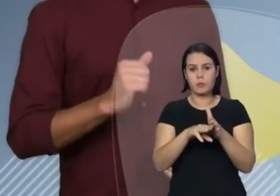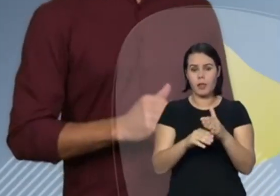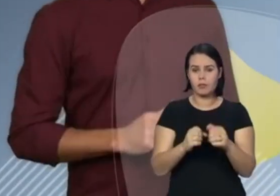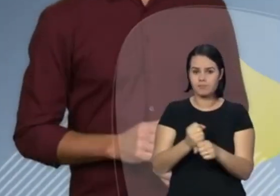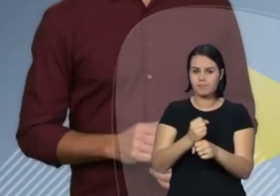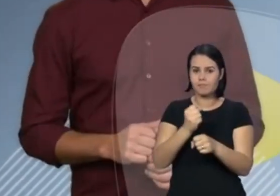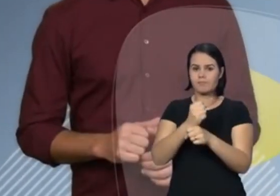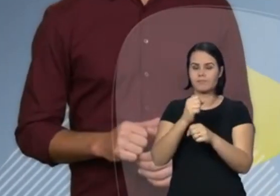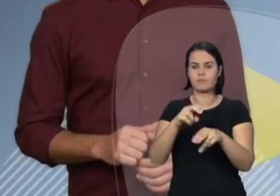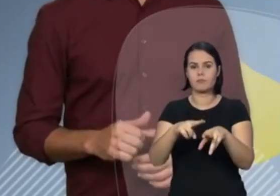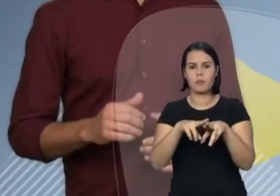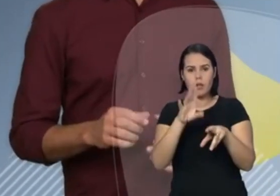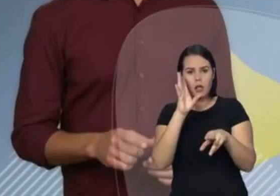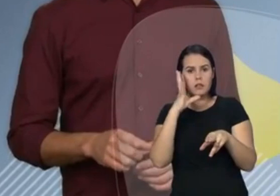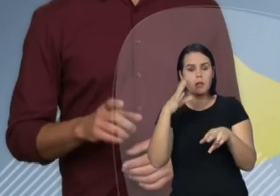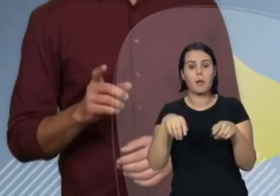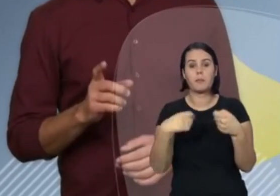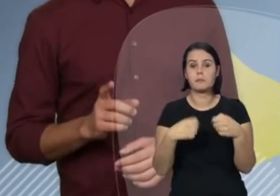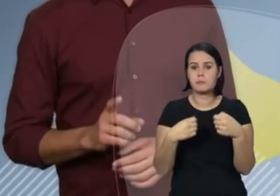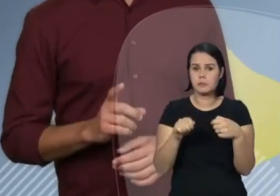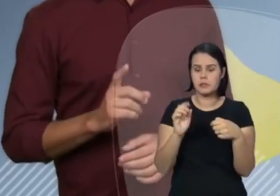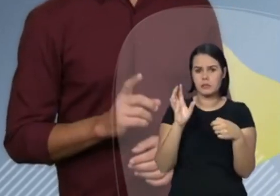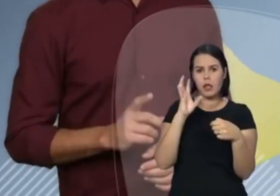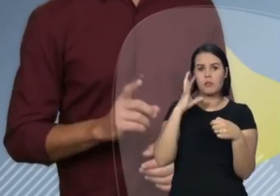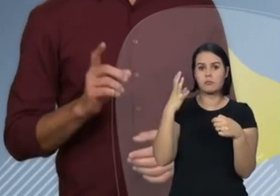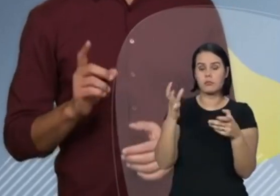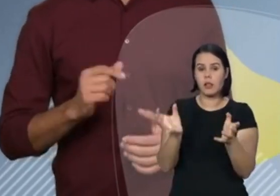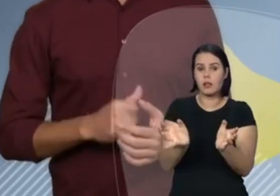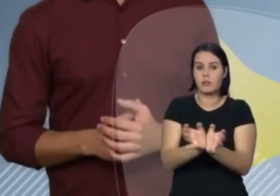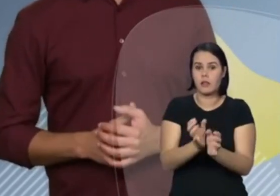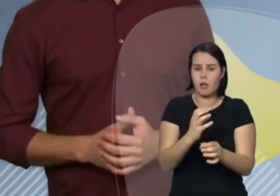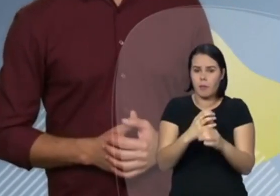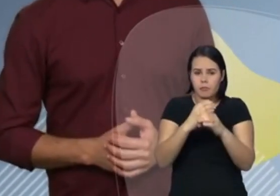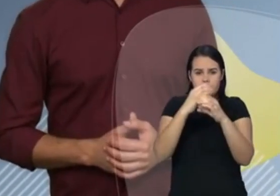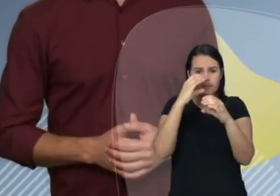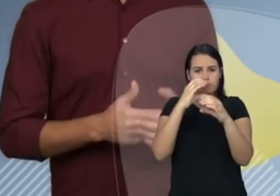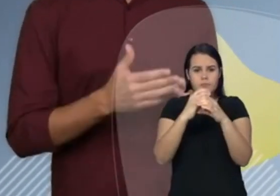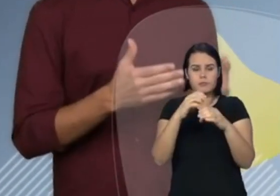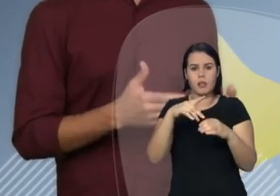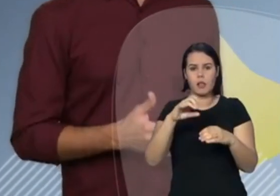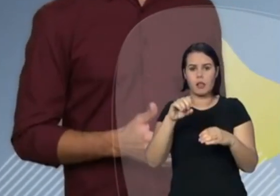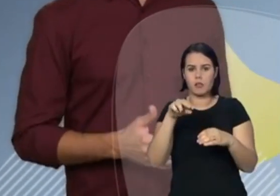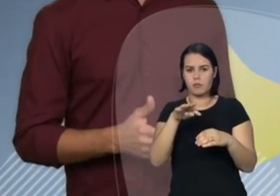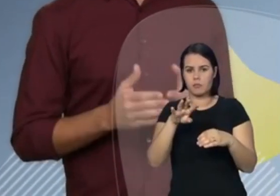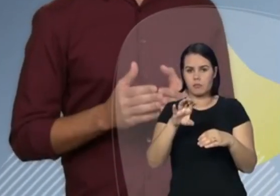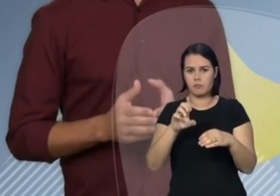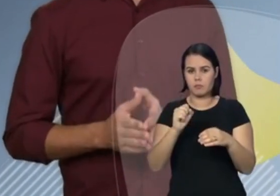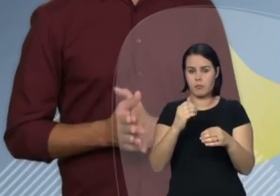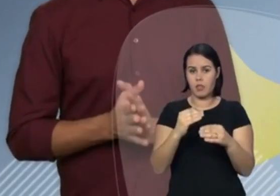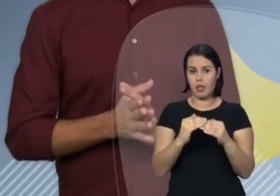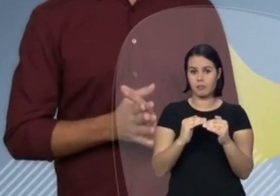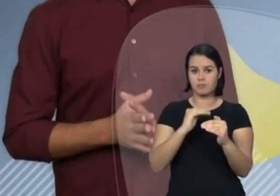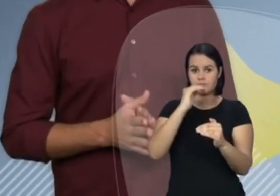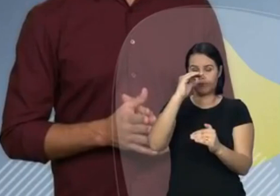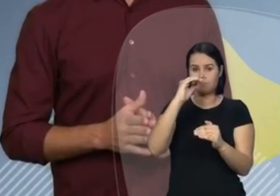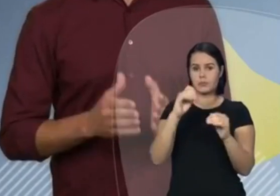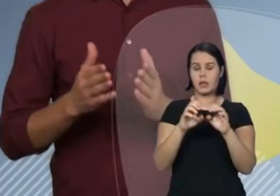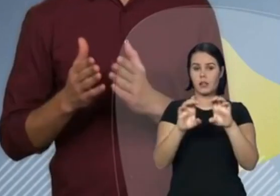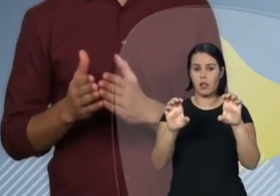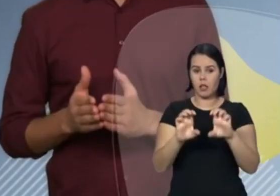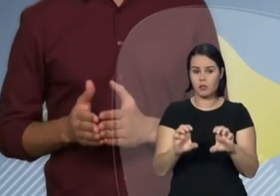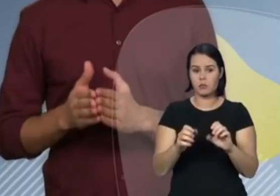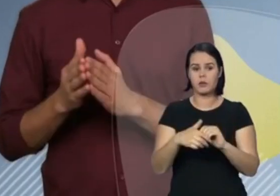Essa decisão deve ser tomada pela equipe de engenharia de pontes e grandes estruturas, pois influencia fortemente no processo